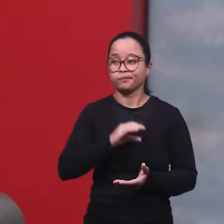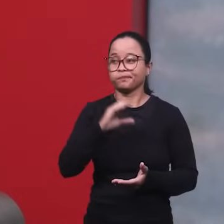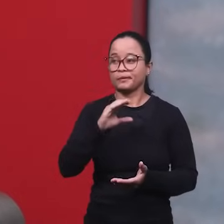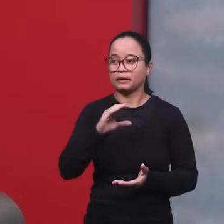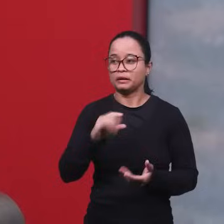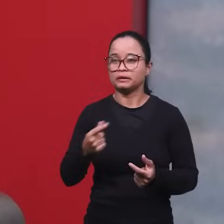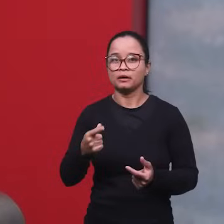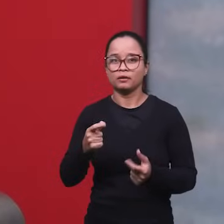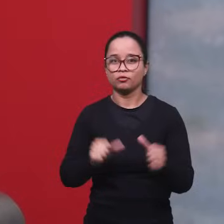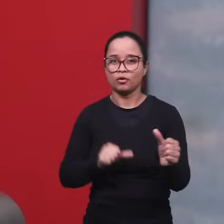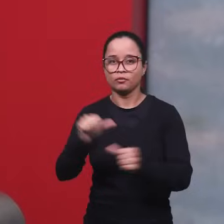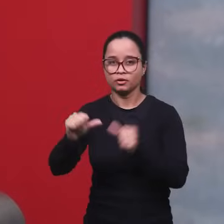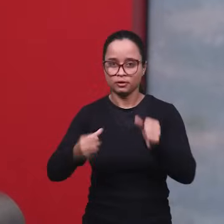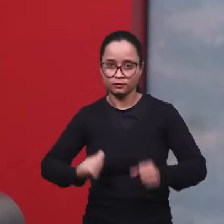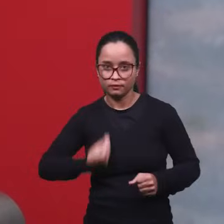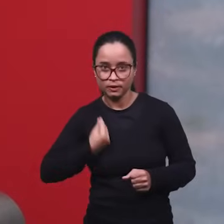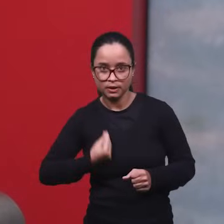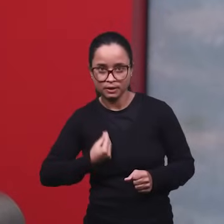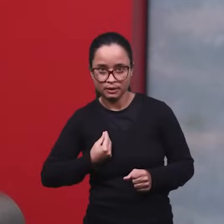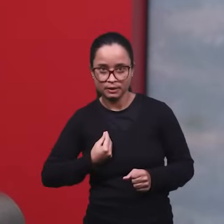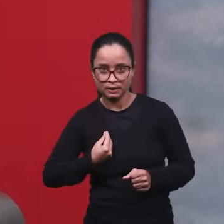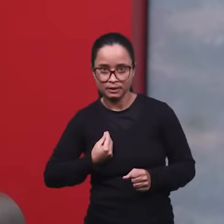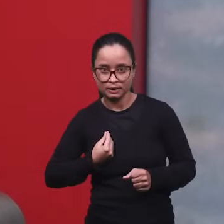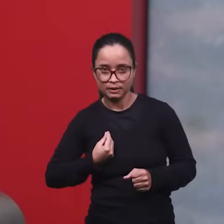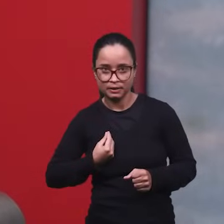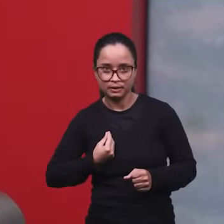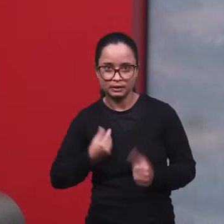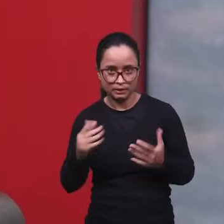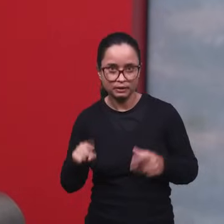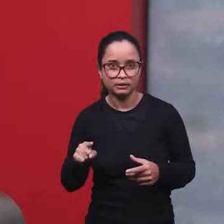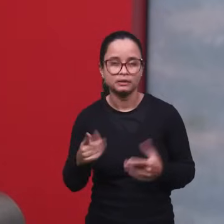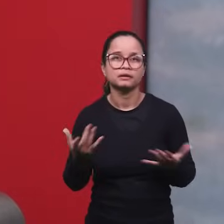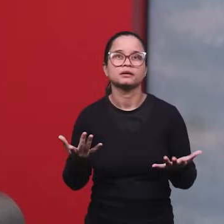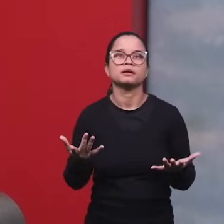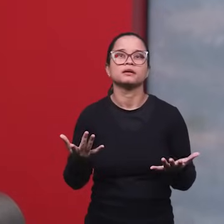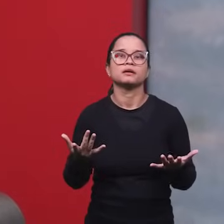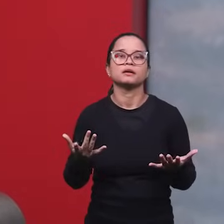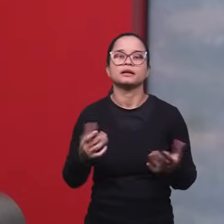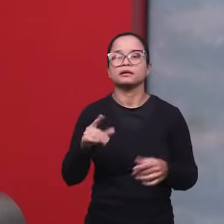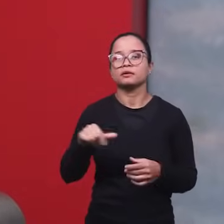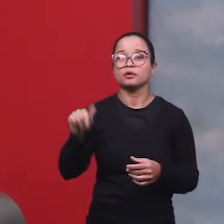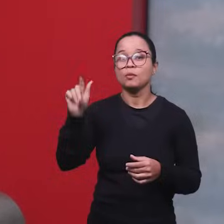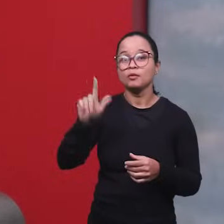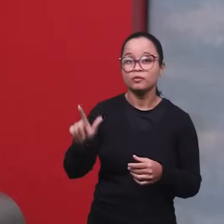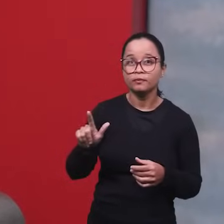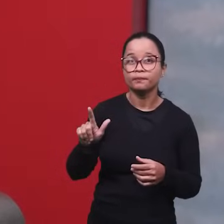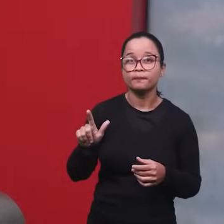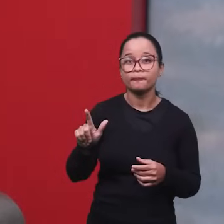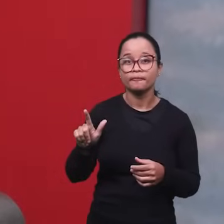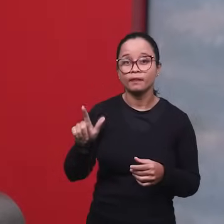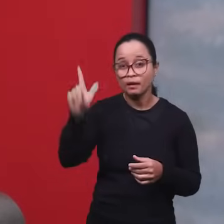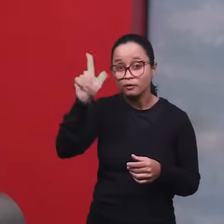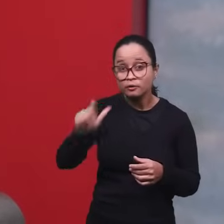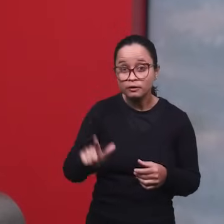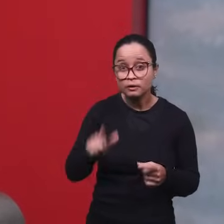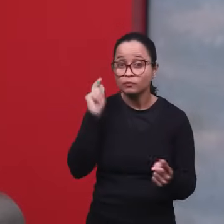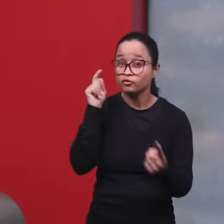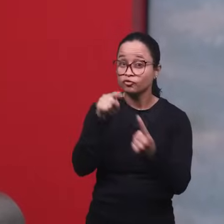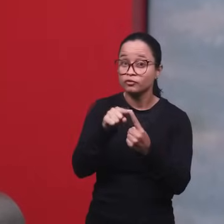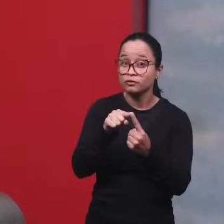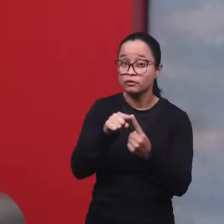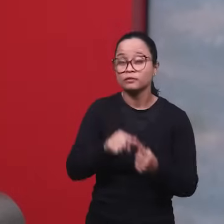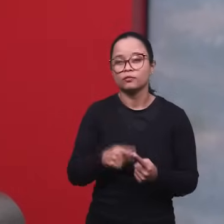na frente, seu padrão de vida vai mudar quando você se aposentar? Entendeu? Assim, que existe toda uma lógica nisso. É porque são dados objetivos,